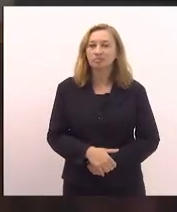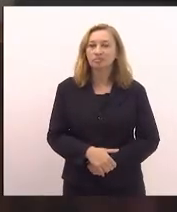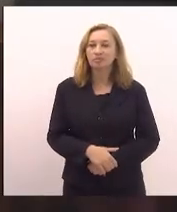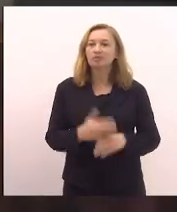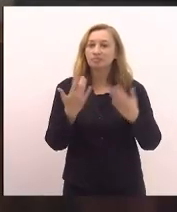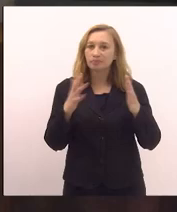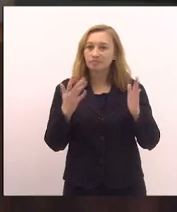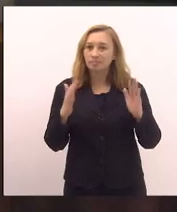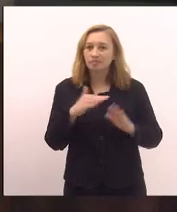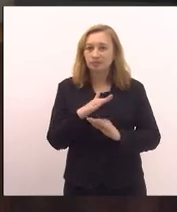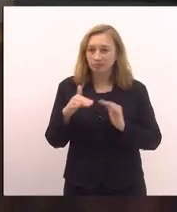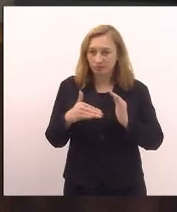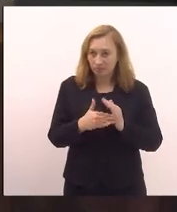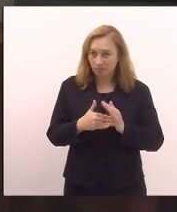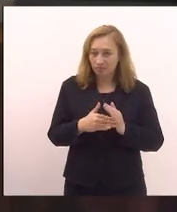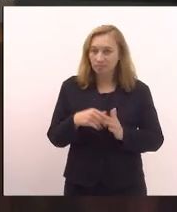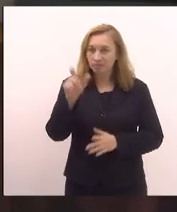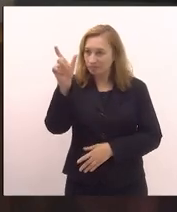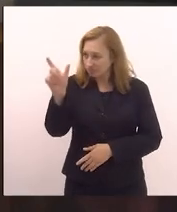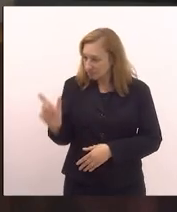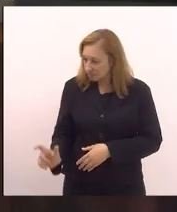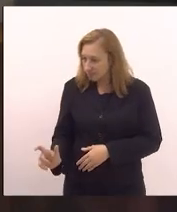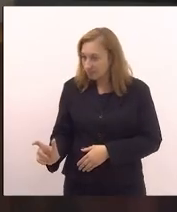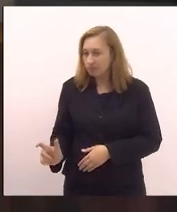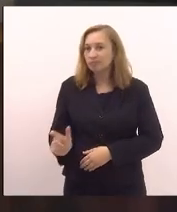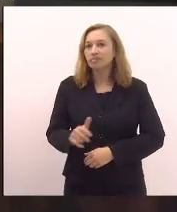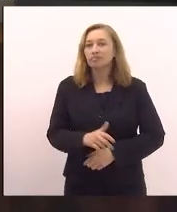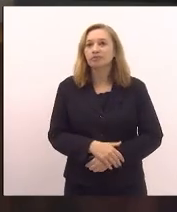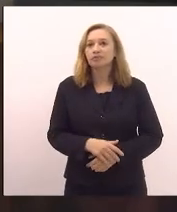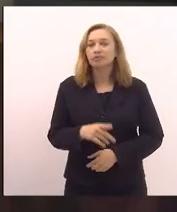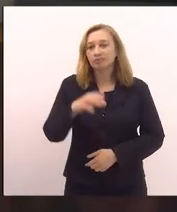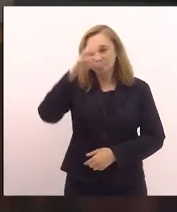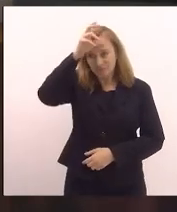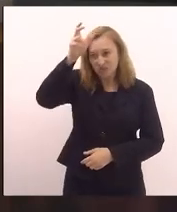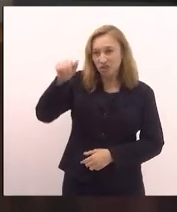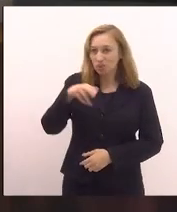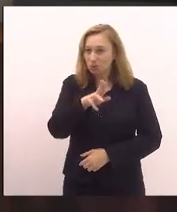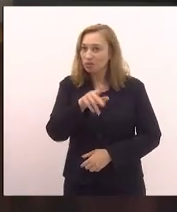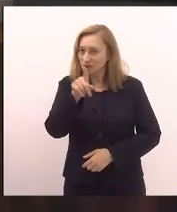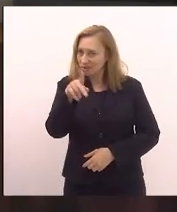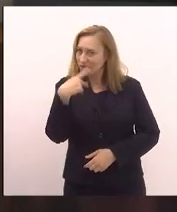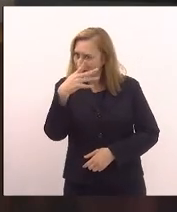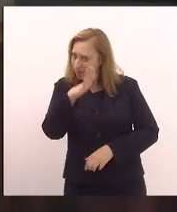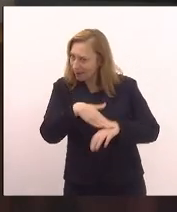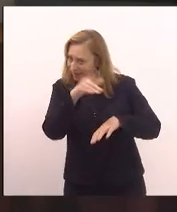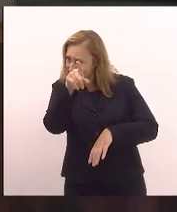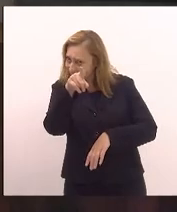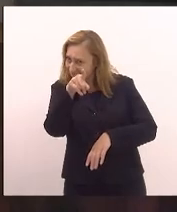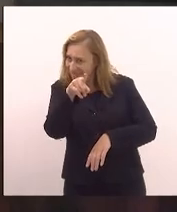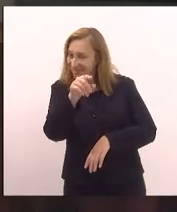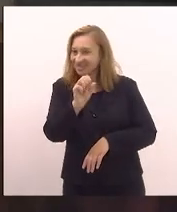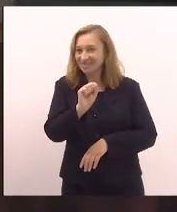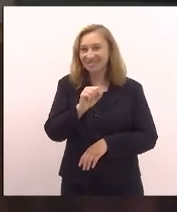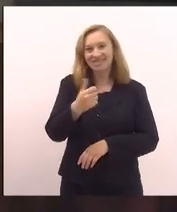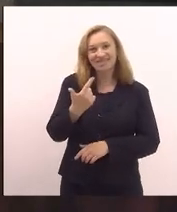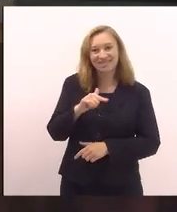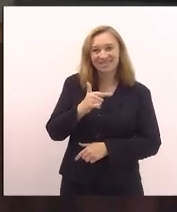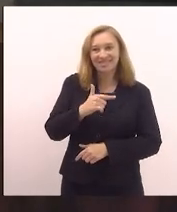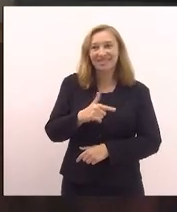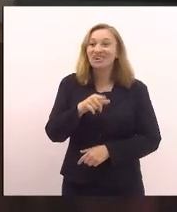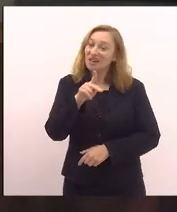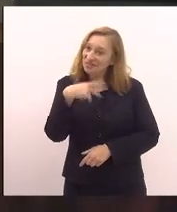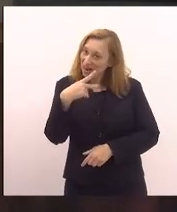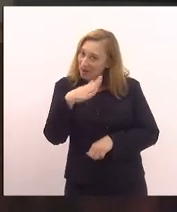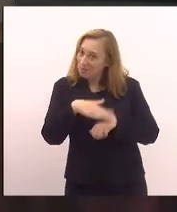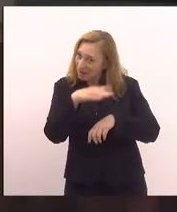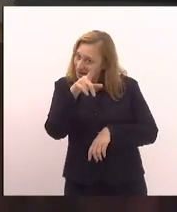Cumprimento a todos na pessoa da tia Ju. Ainda vai ter fala, tá? Hã? Como é que é? A senhora